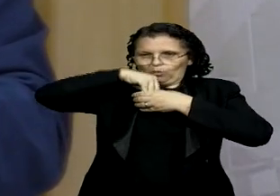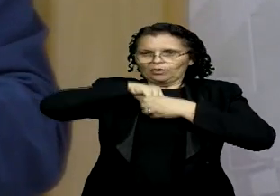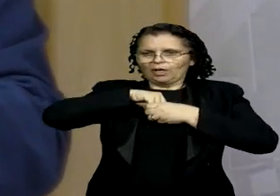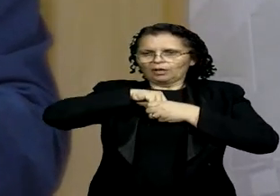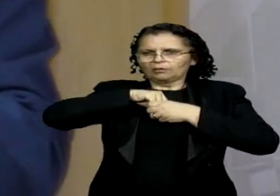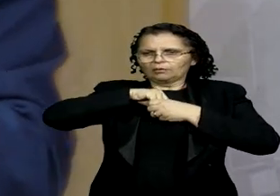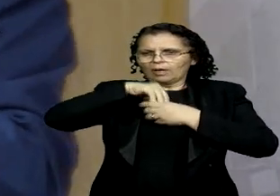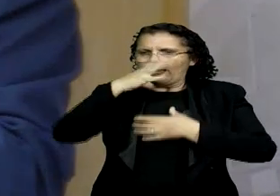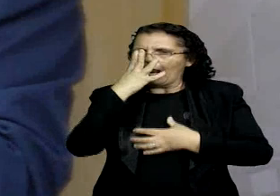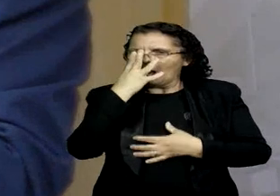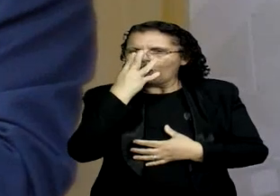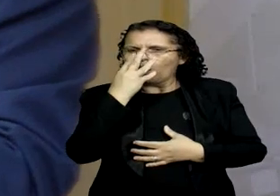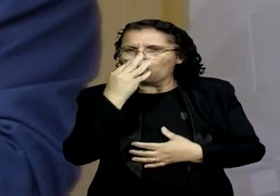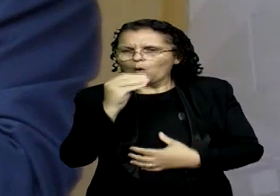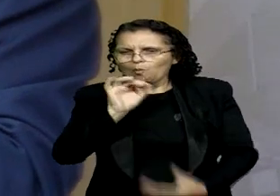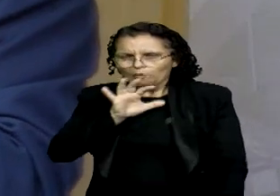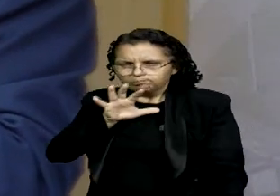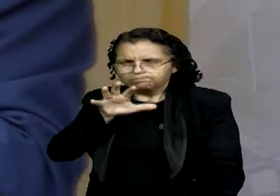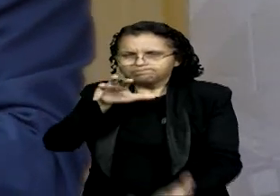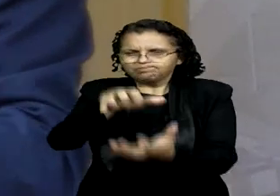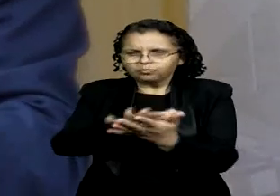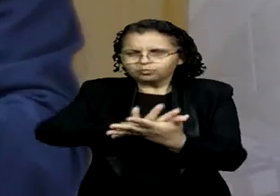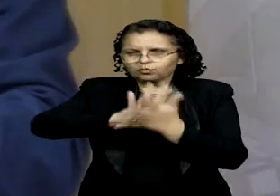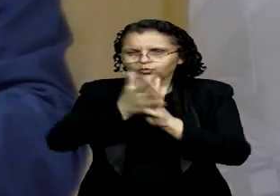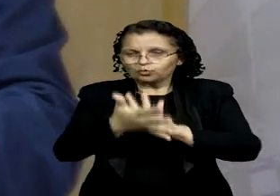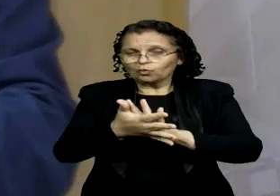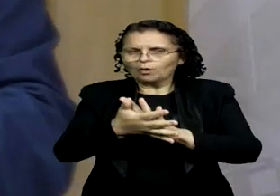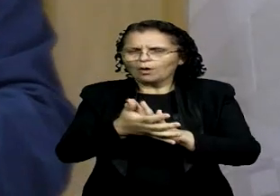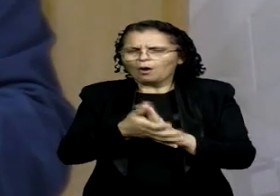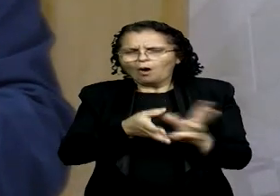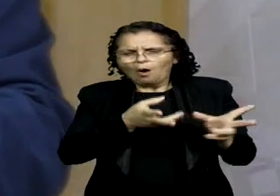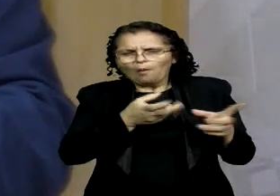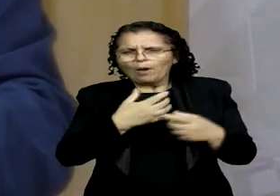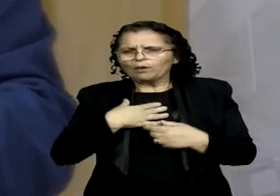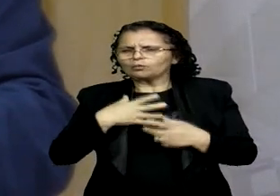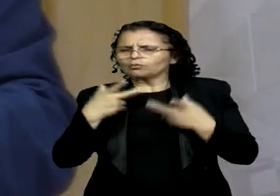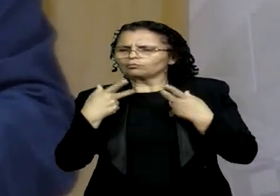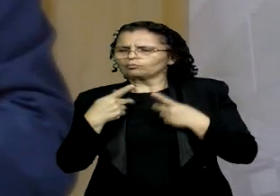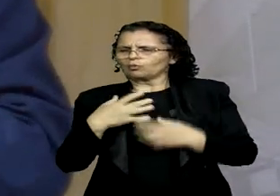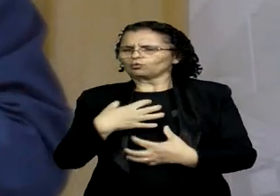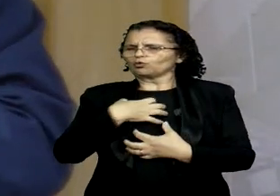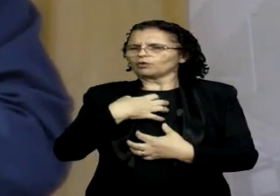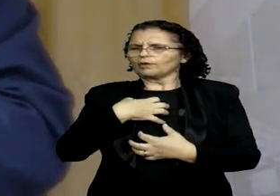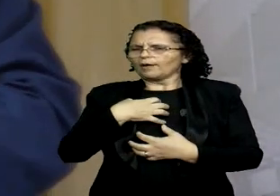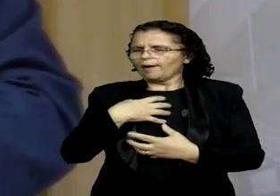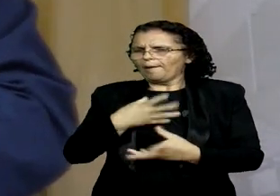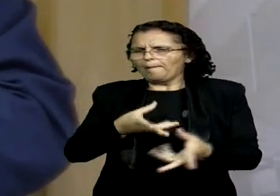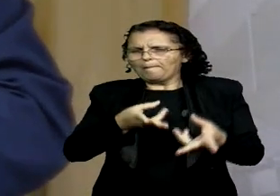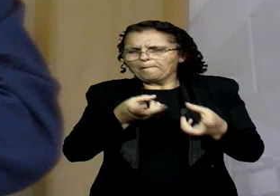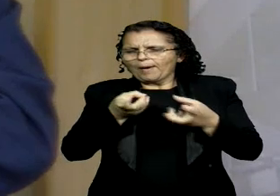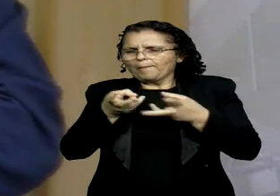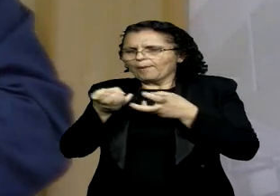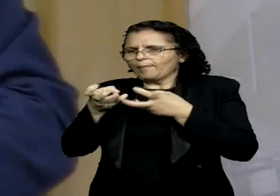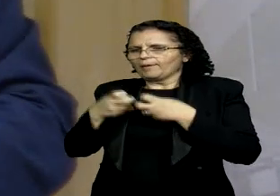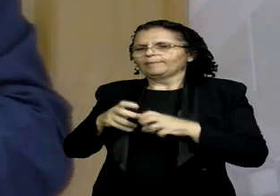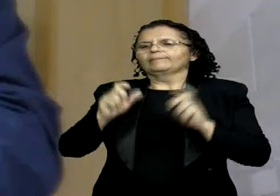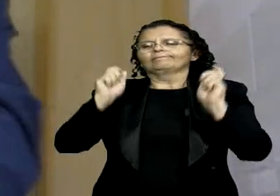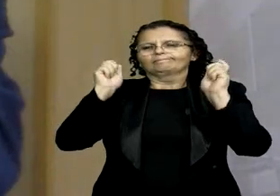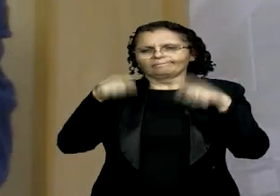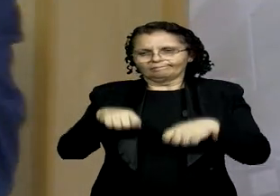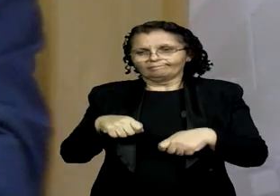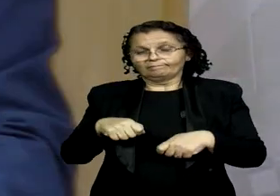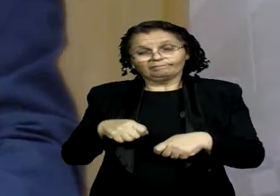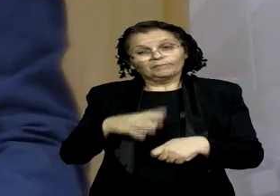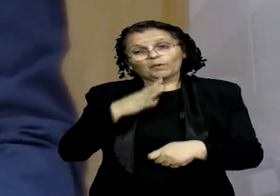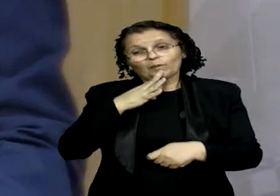lobos devoradores. Pelos seus frutos vocês os conhecerão. Então,